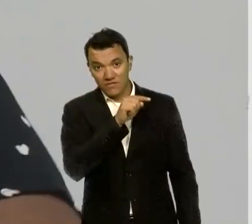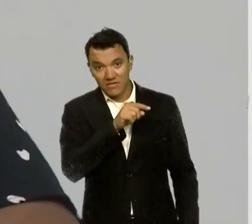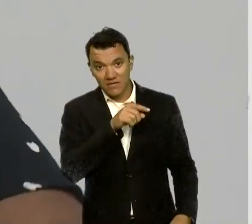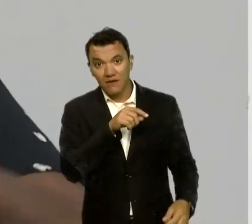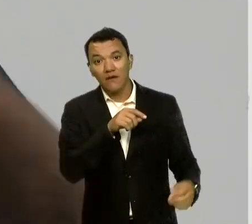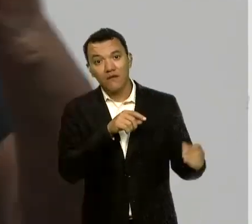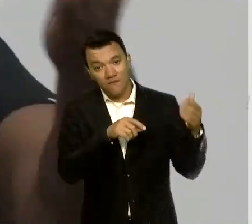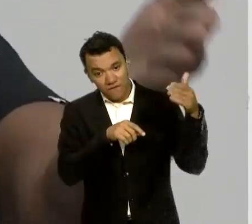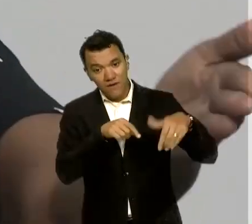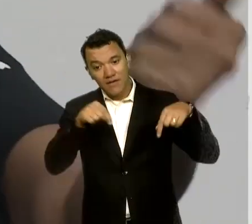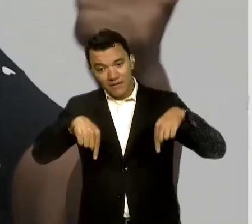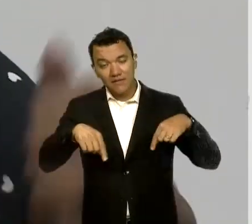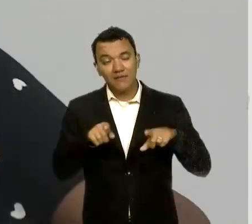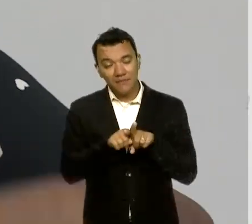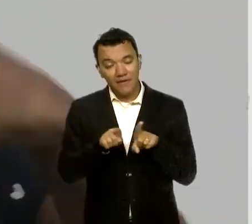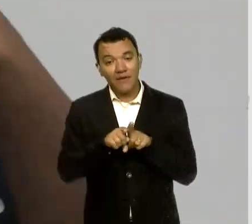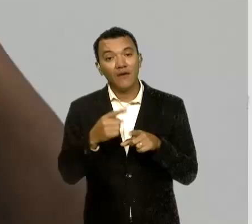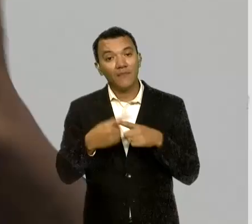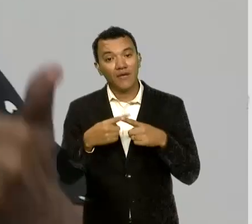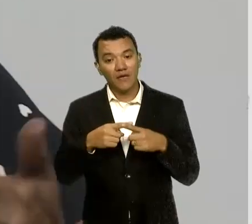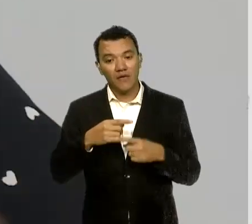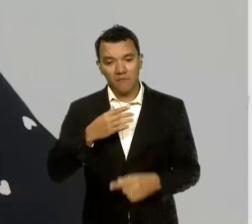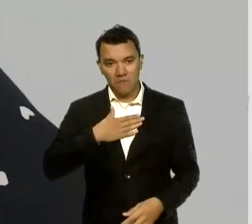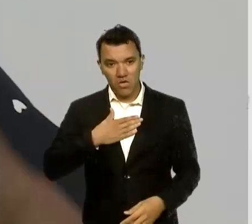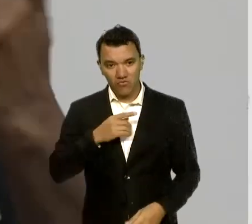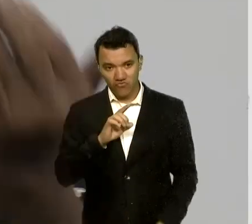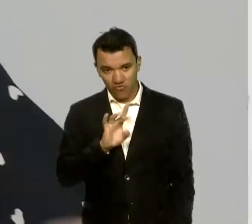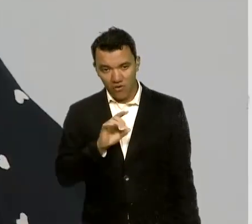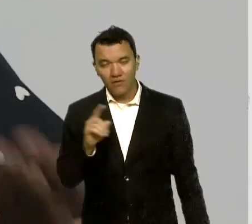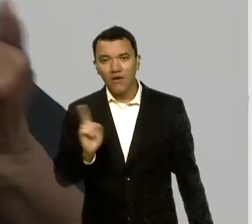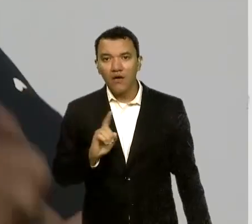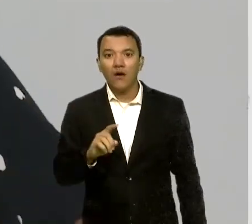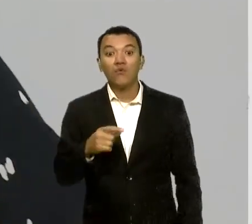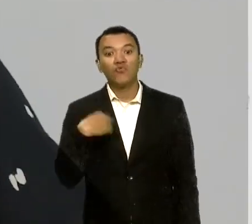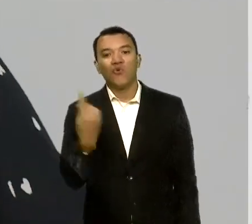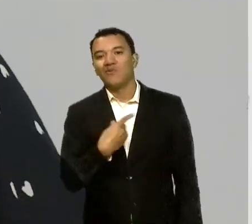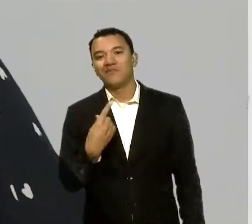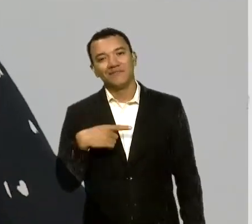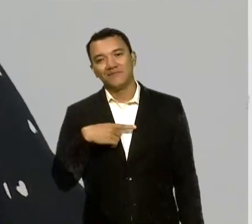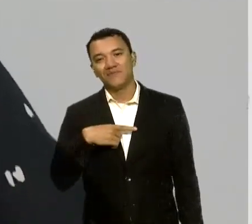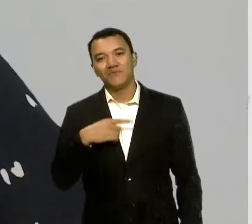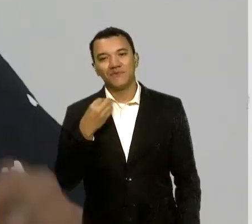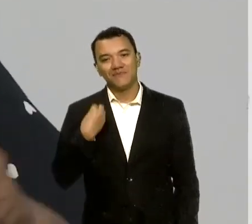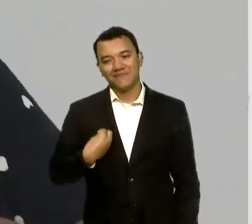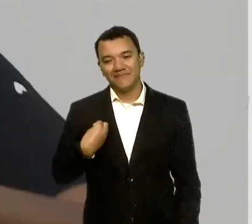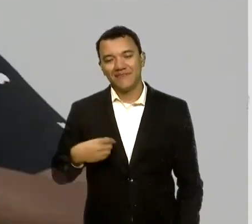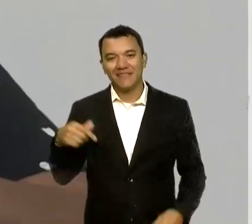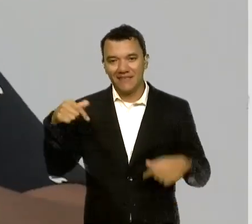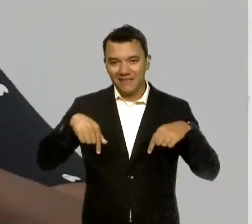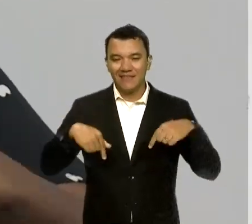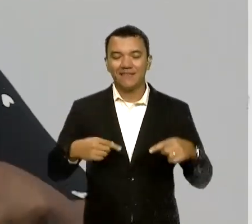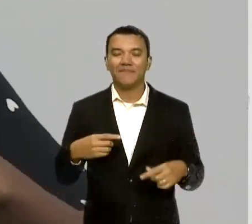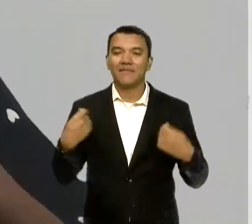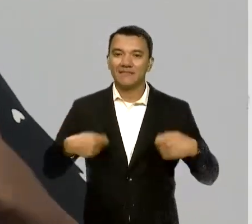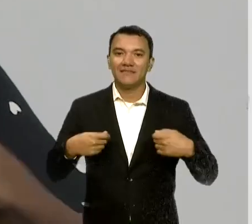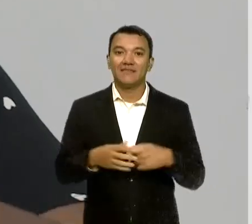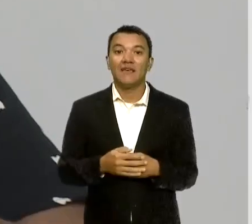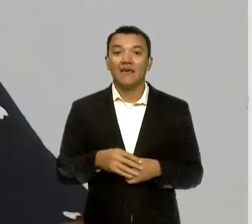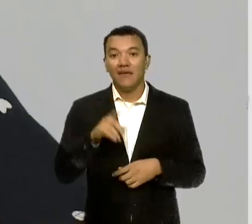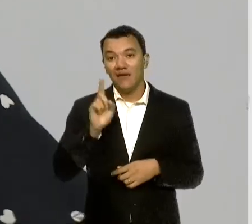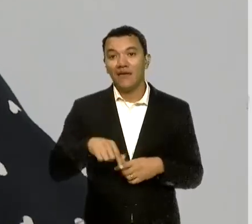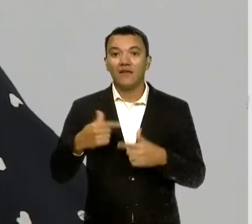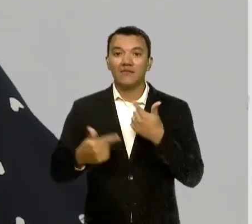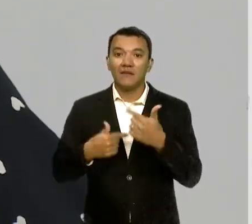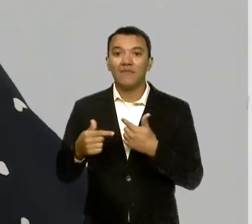meu, não é só... Então, você tem que ir. É uma coisa nossa. Você tem que estar presente, entendeu? Porque isso é um trabalho que a gente faz a